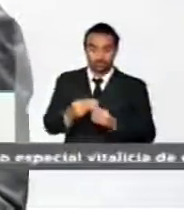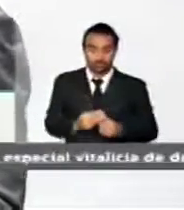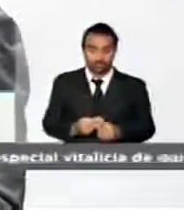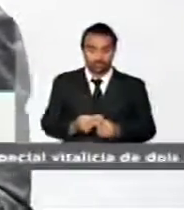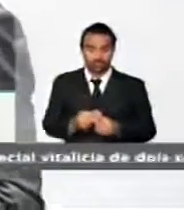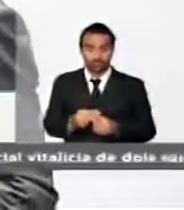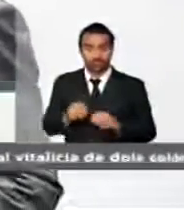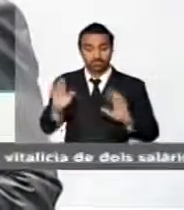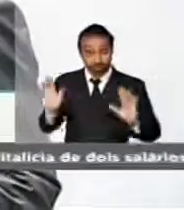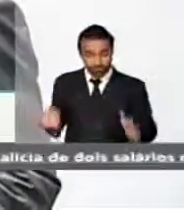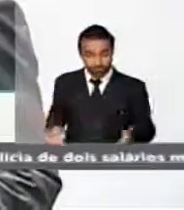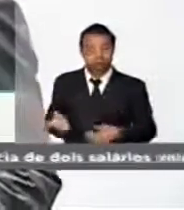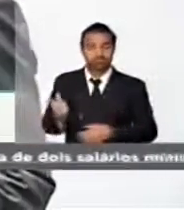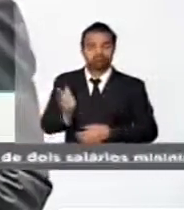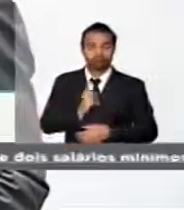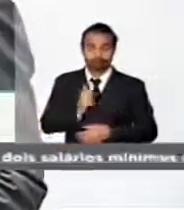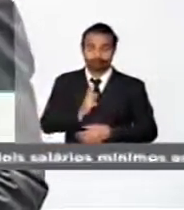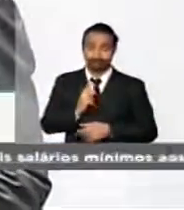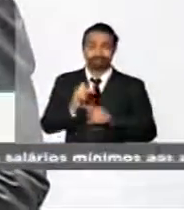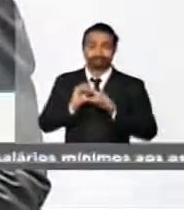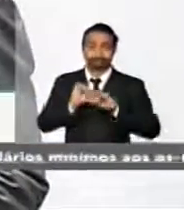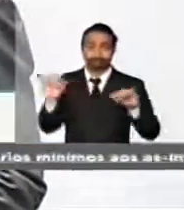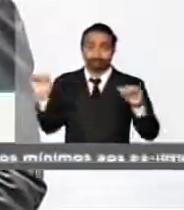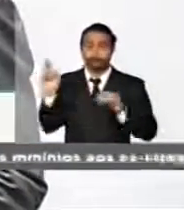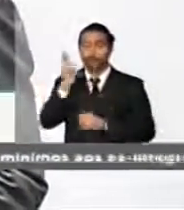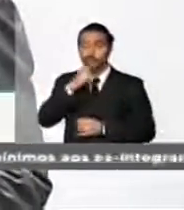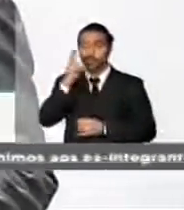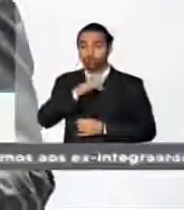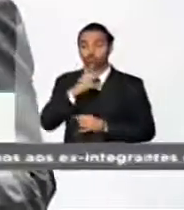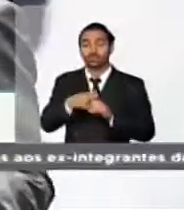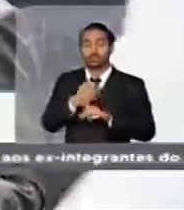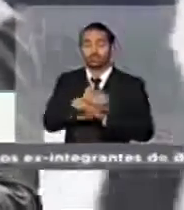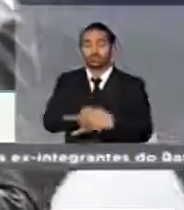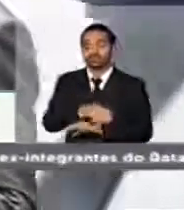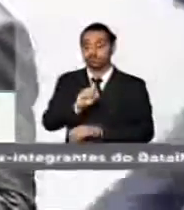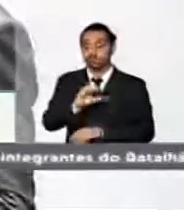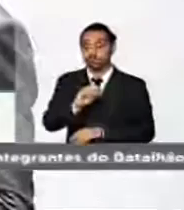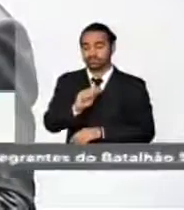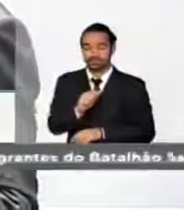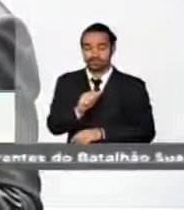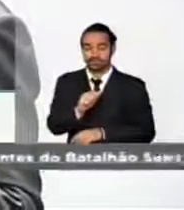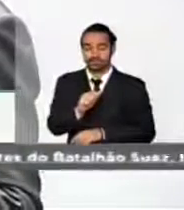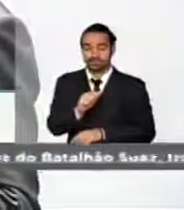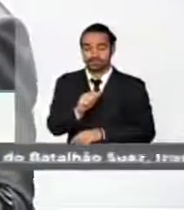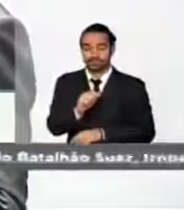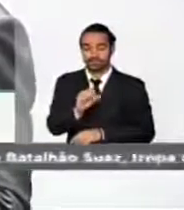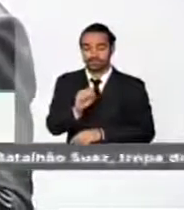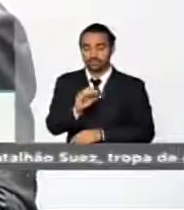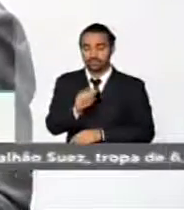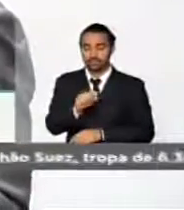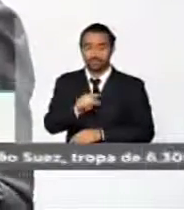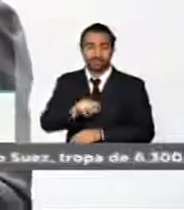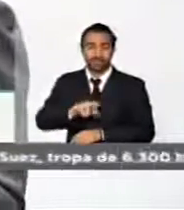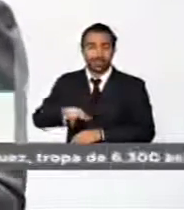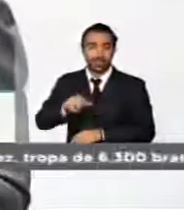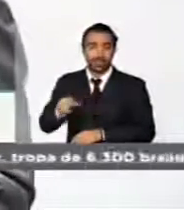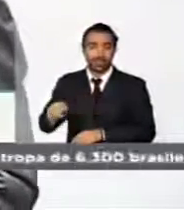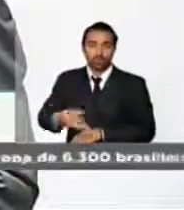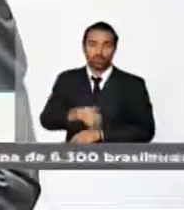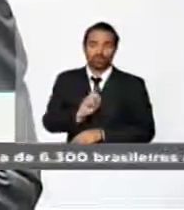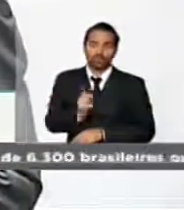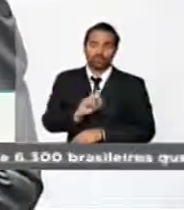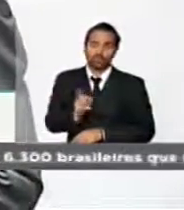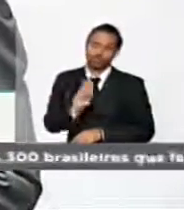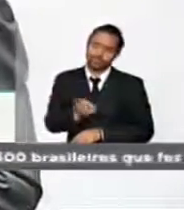que estão em estado de emergência em função da seca. A seca não chega a ser uma novidade, acontece